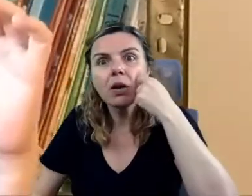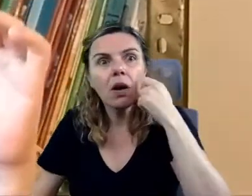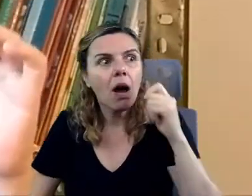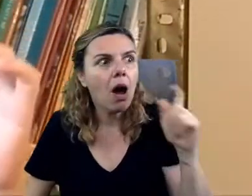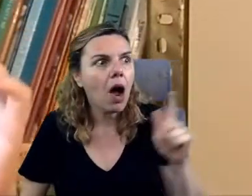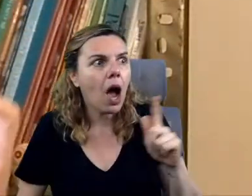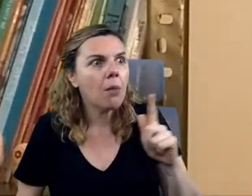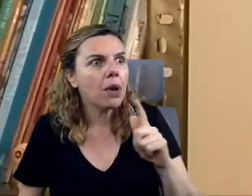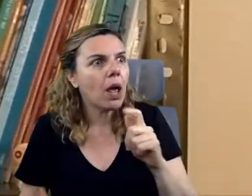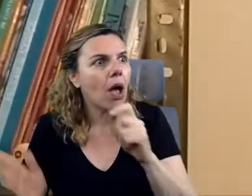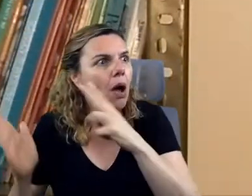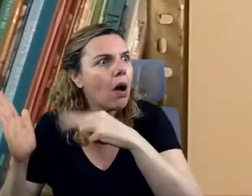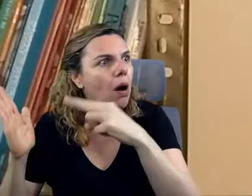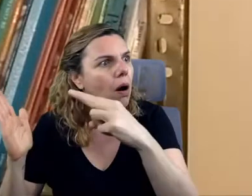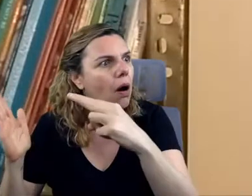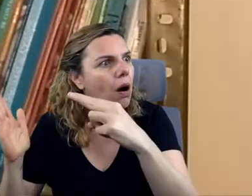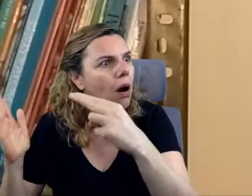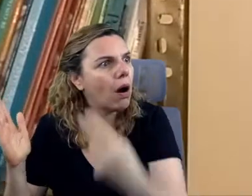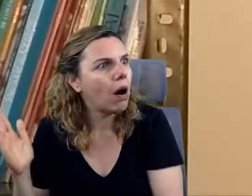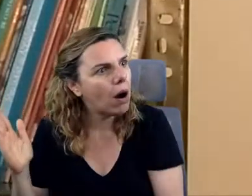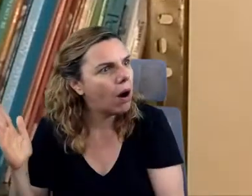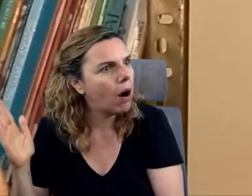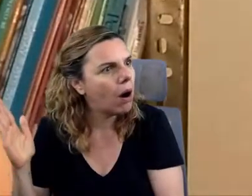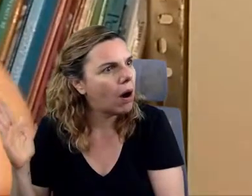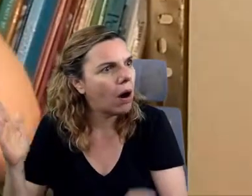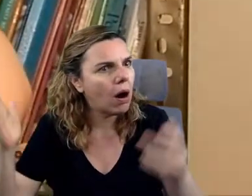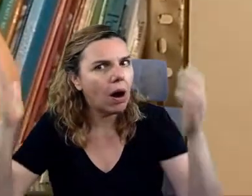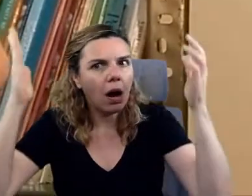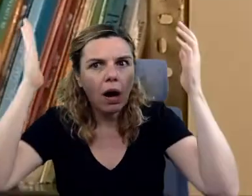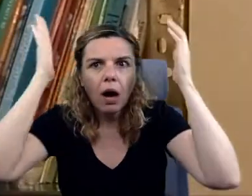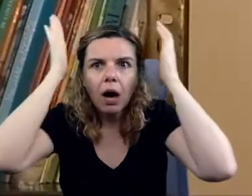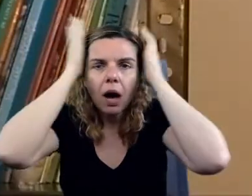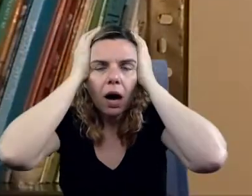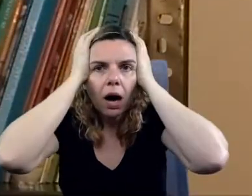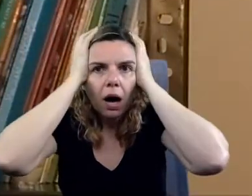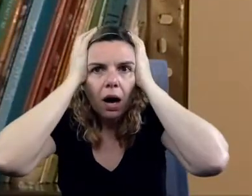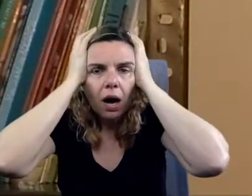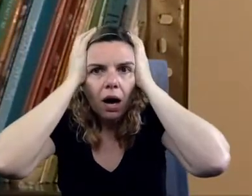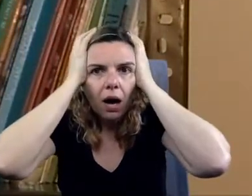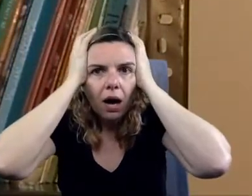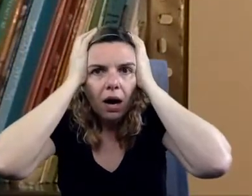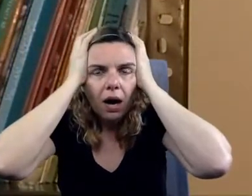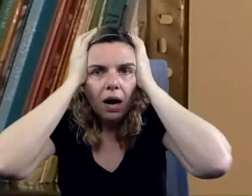Gabriel deixou cair a paleta e levou as mãos à cabeça.